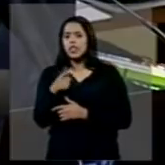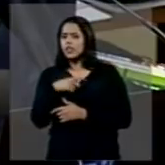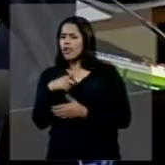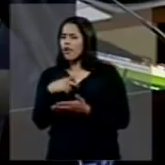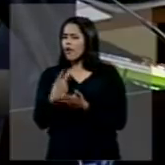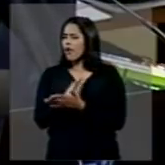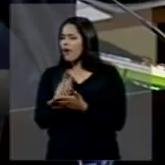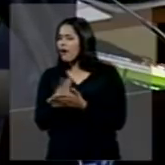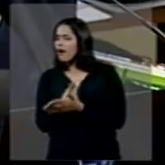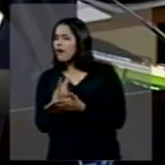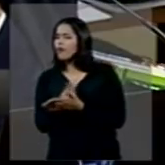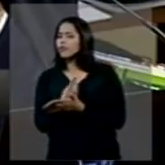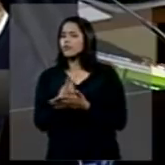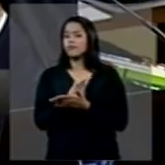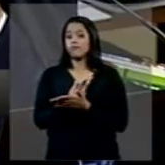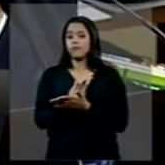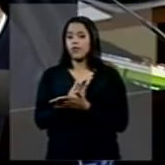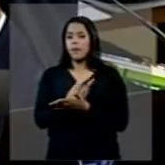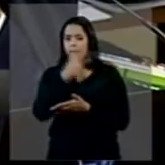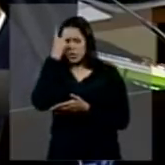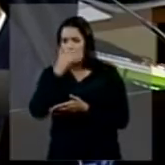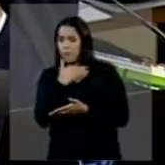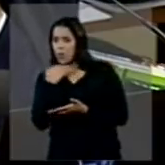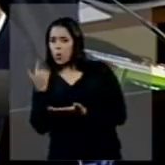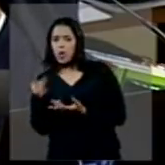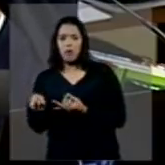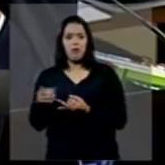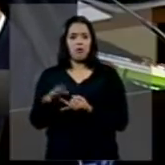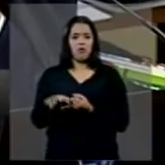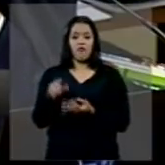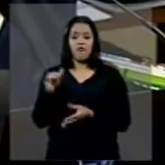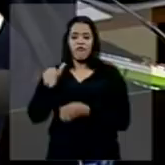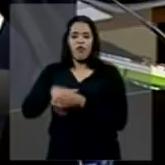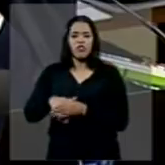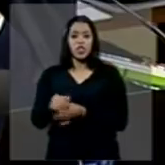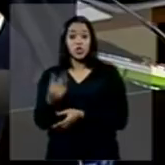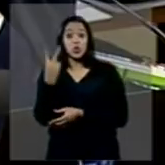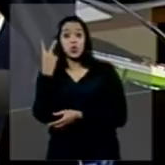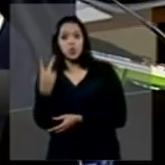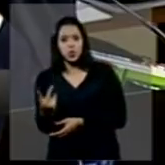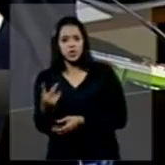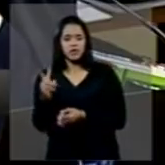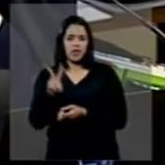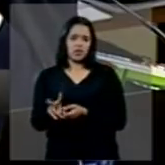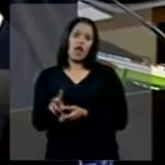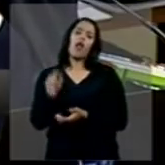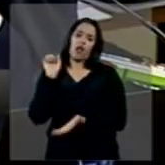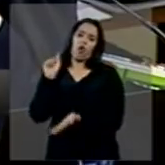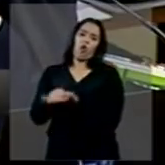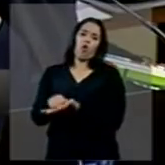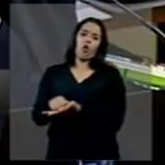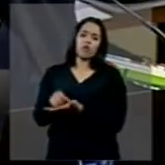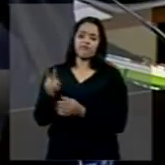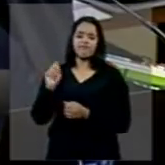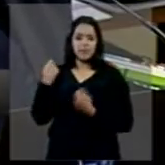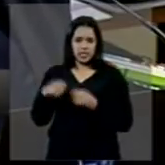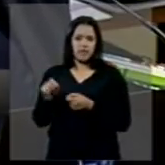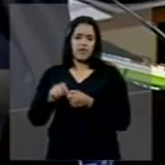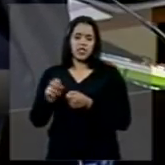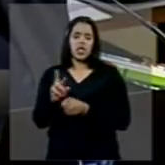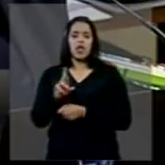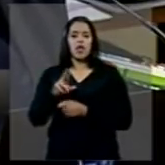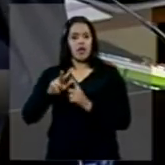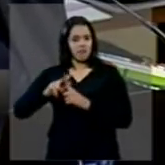coisa errada, ou eleitores mortos, ou eleitores votando duas vezes, aí ele determina a revisão.